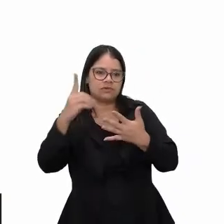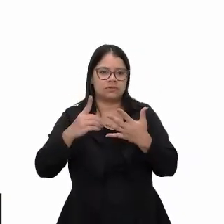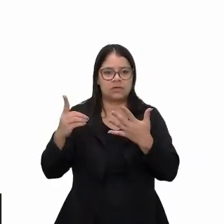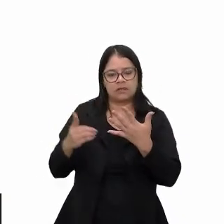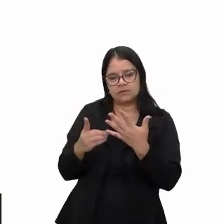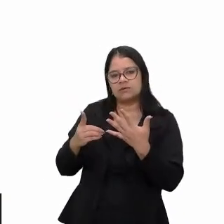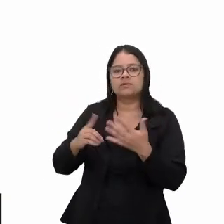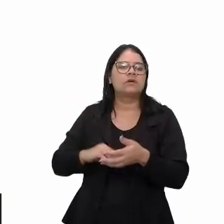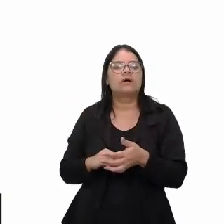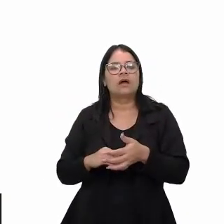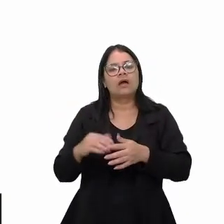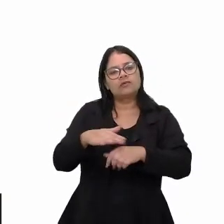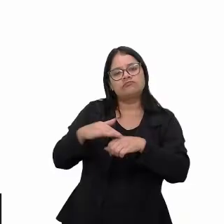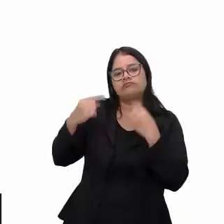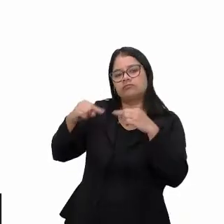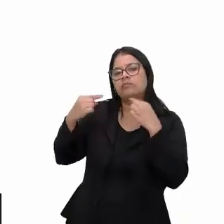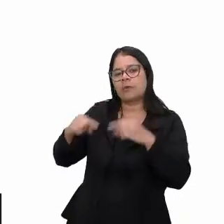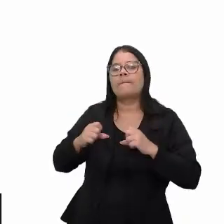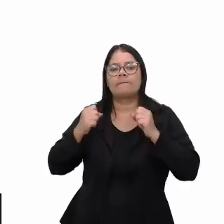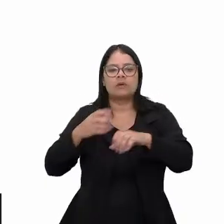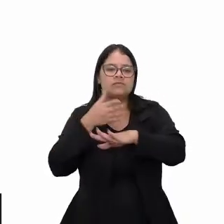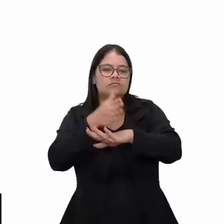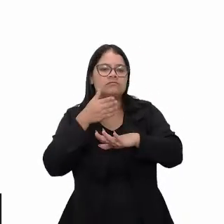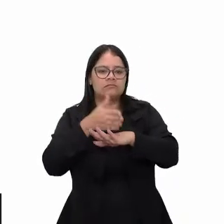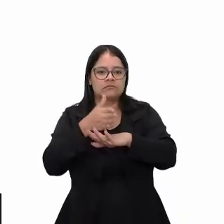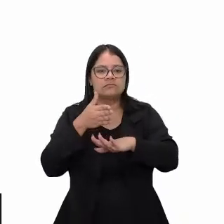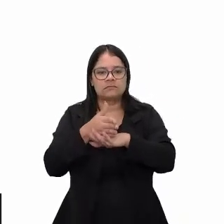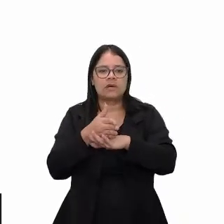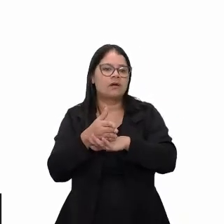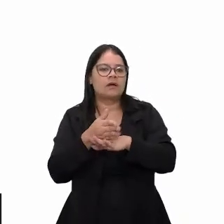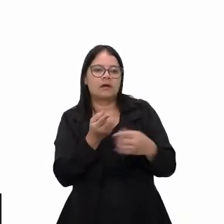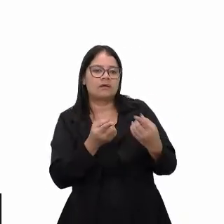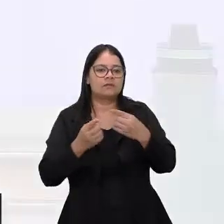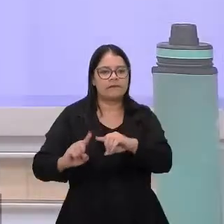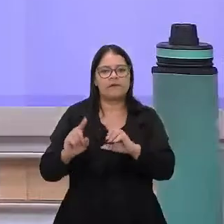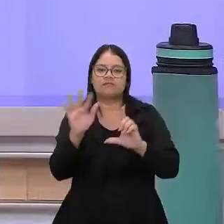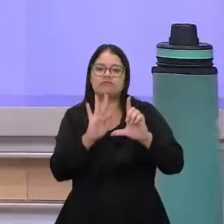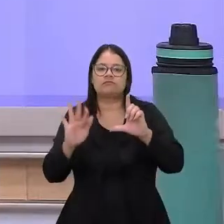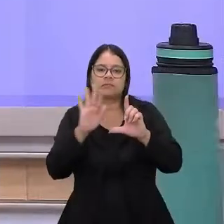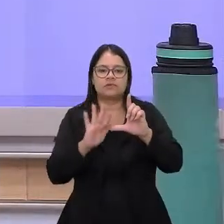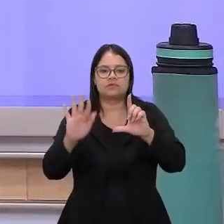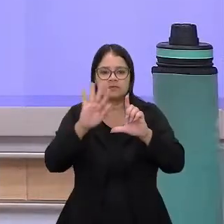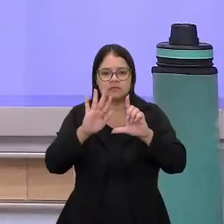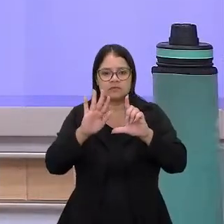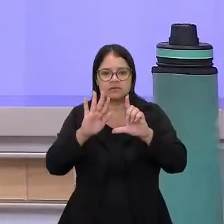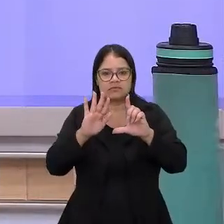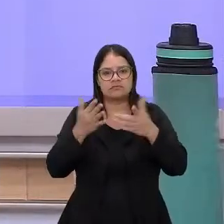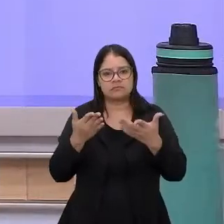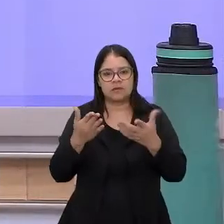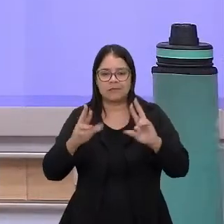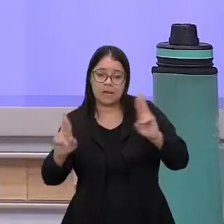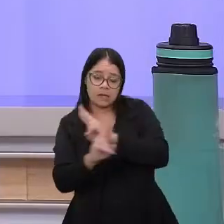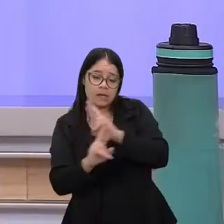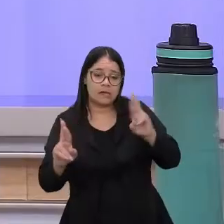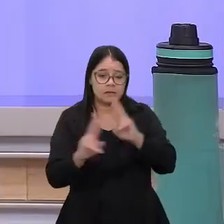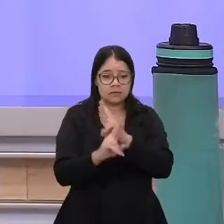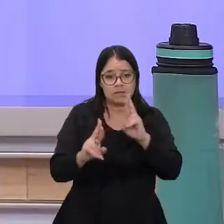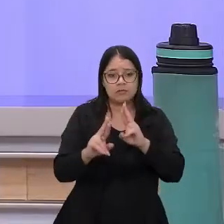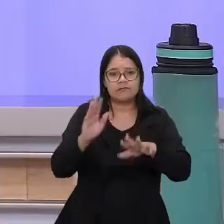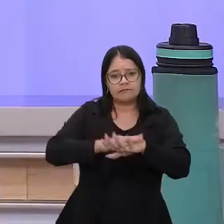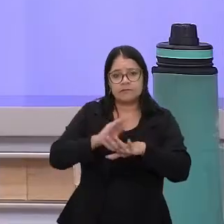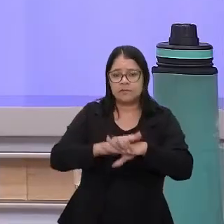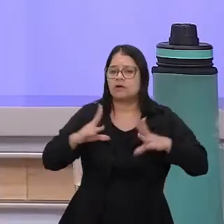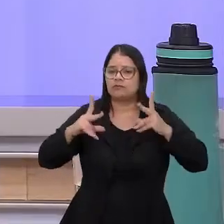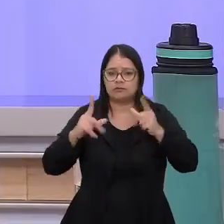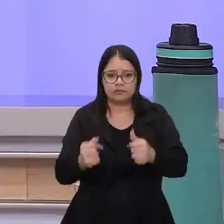aqui do diálogo, você pode ter acesso aí através do QR Code. E para fazer a relação de tudo